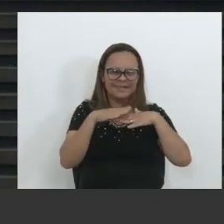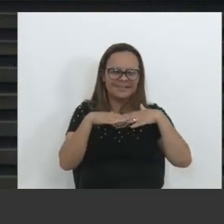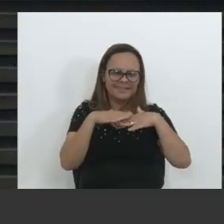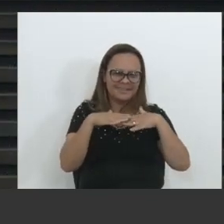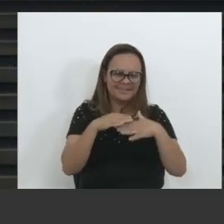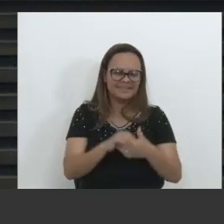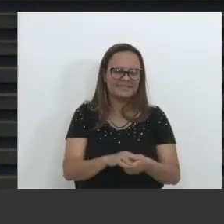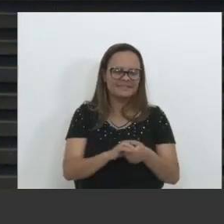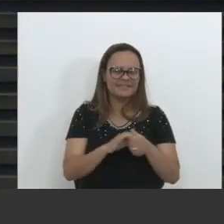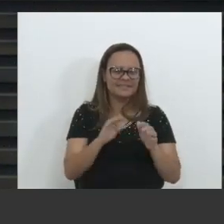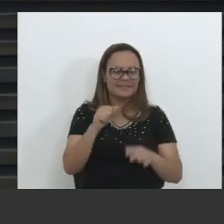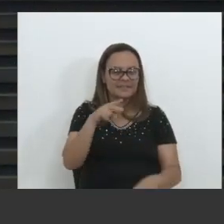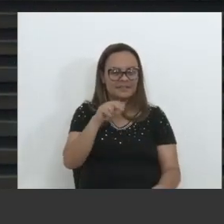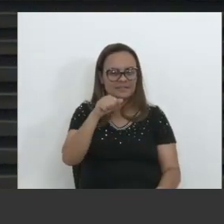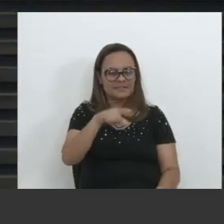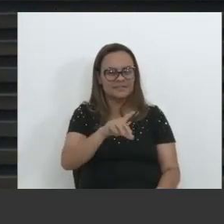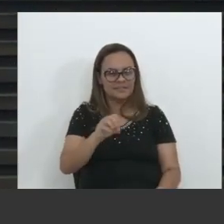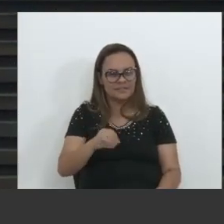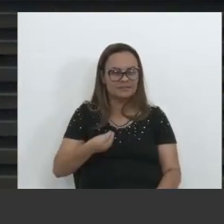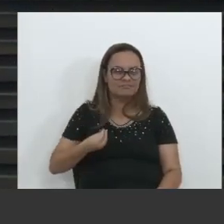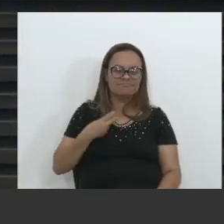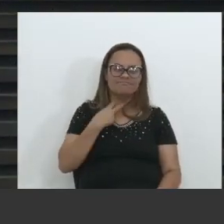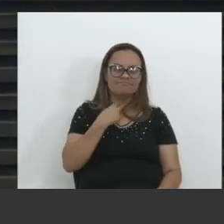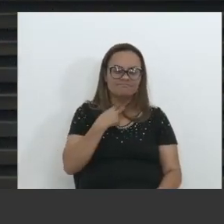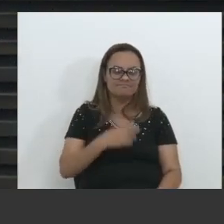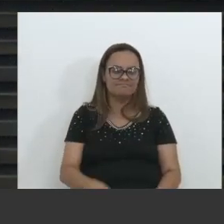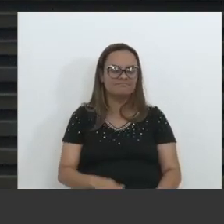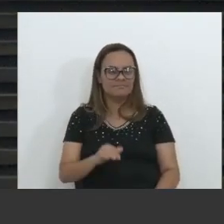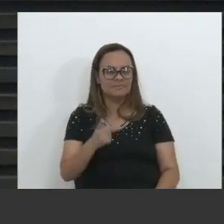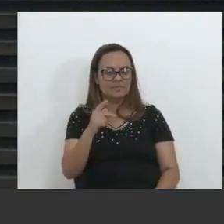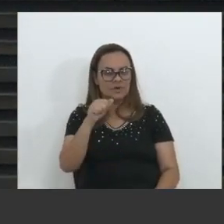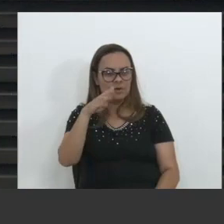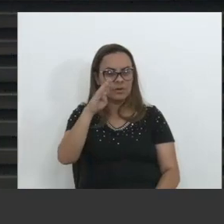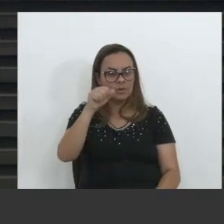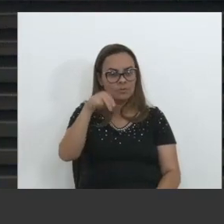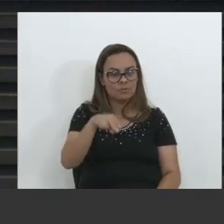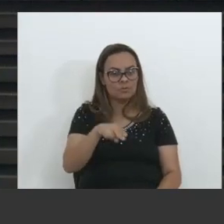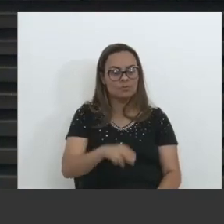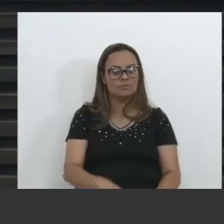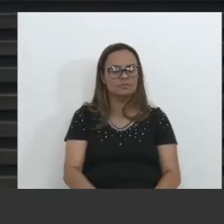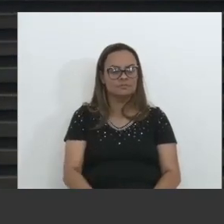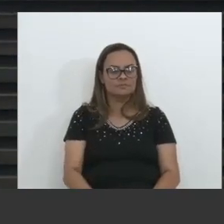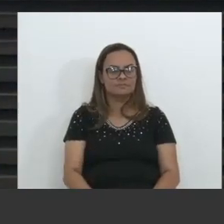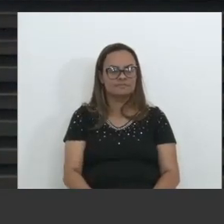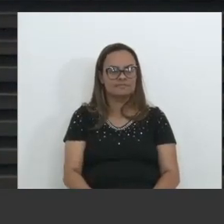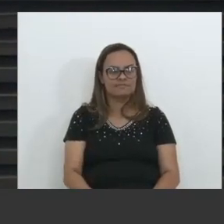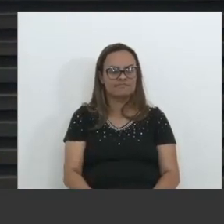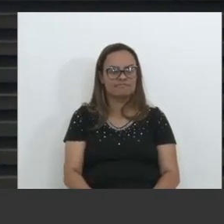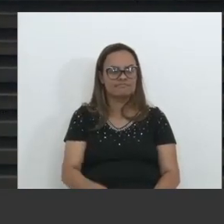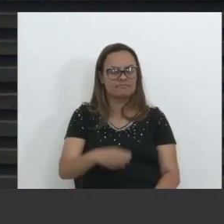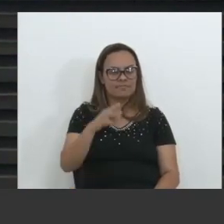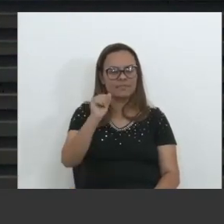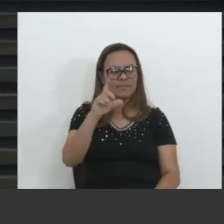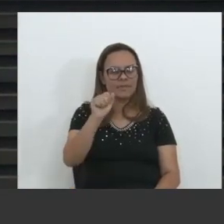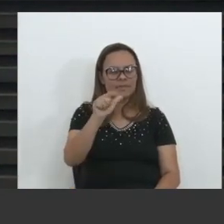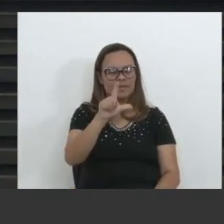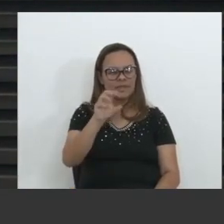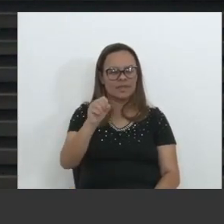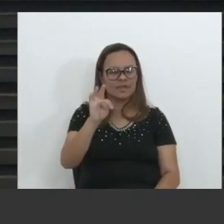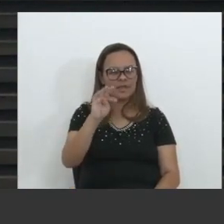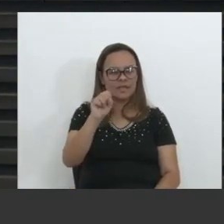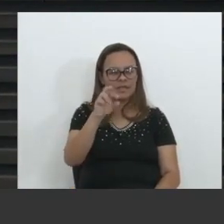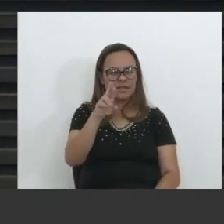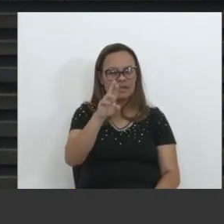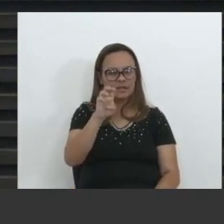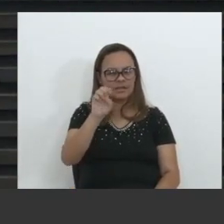Adriano Tunes que não pode estar presente ao Renner ao Robson a Alberto renoto ao Marcelo Torres que fez parte do